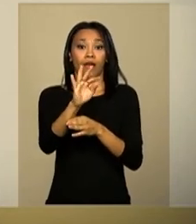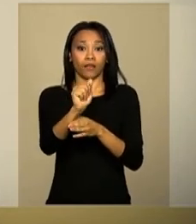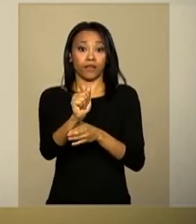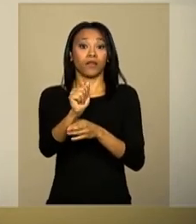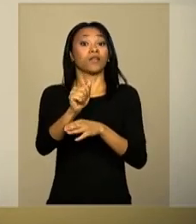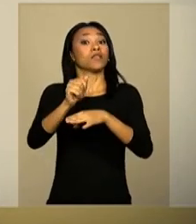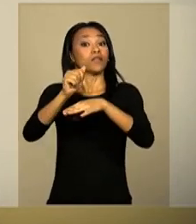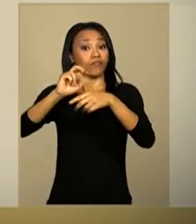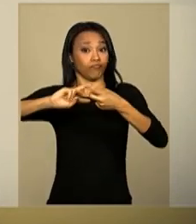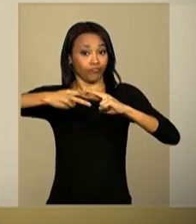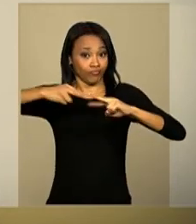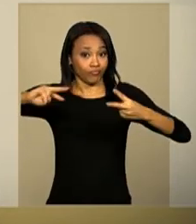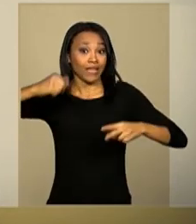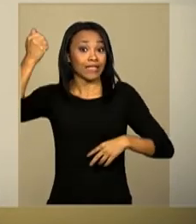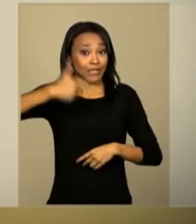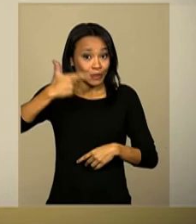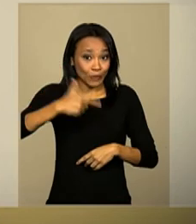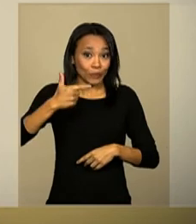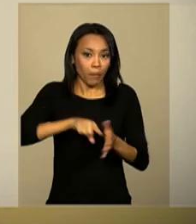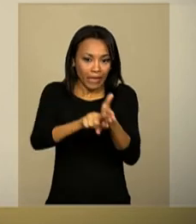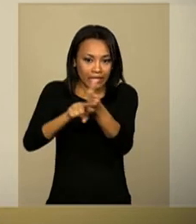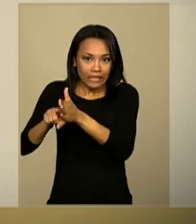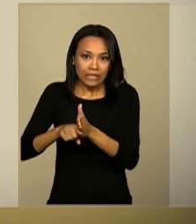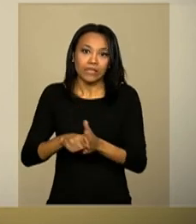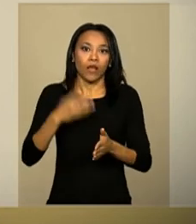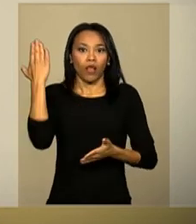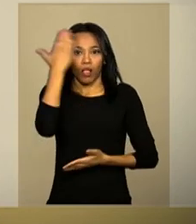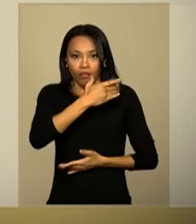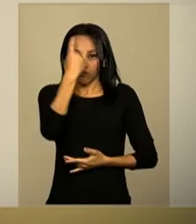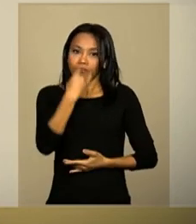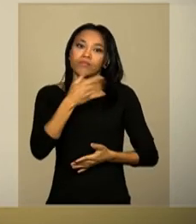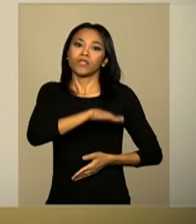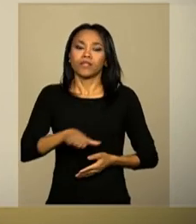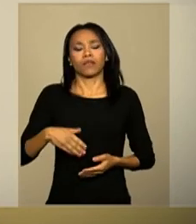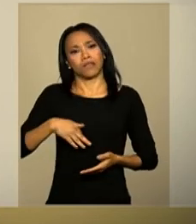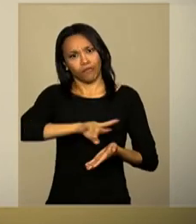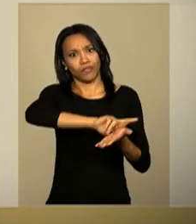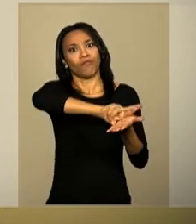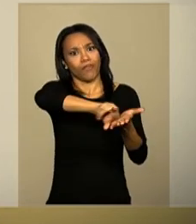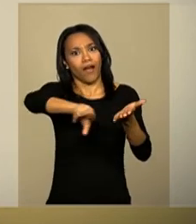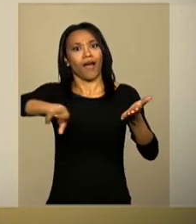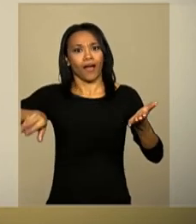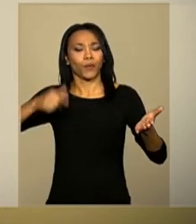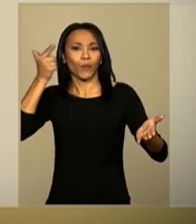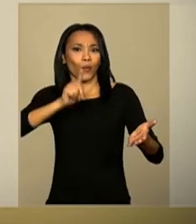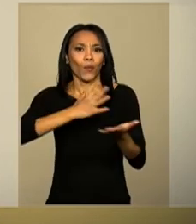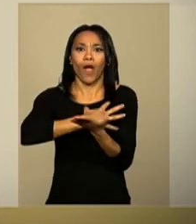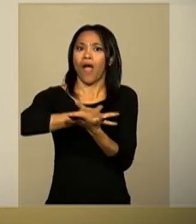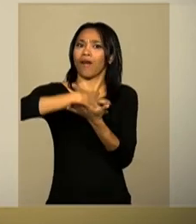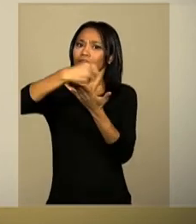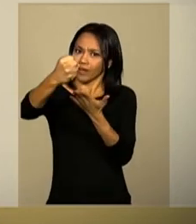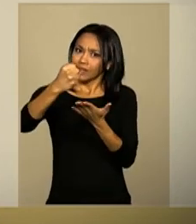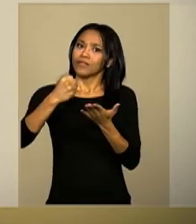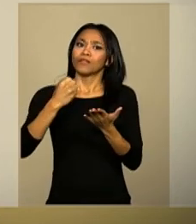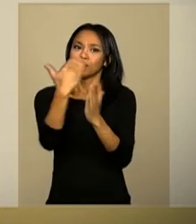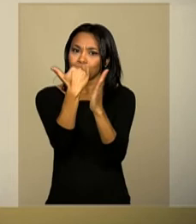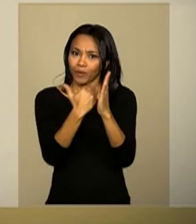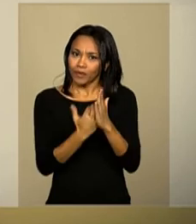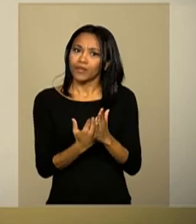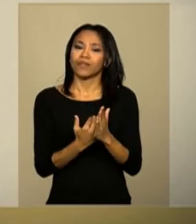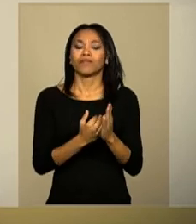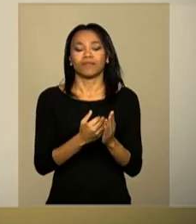causa de cegueira infantil é presidente da pelo que a gente está vendo são muitos avanços e conquistas do viver sem limite